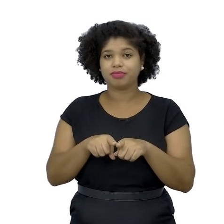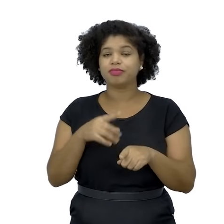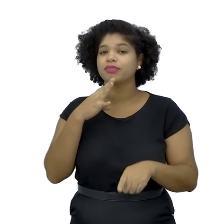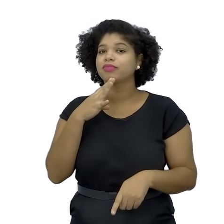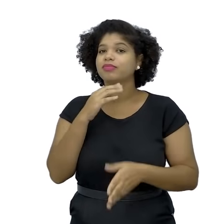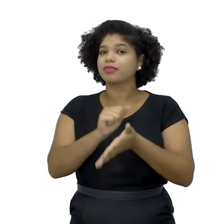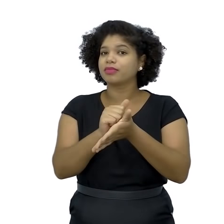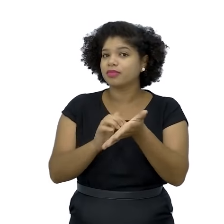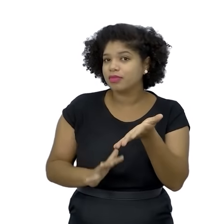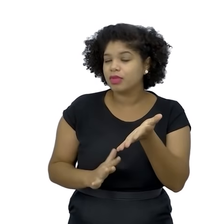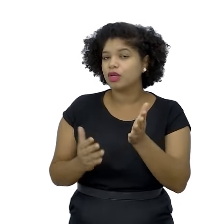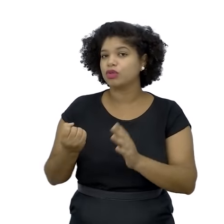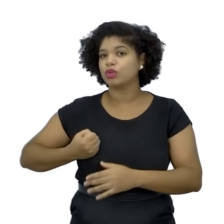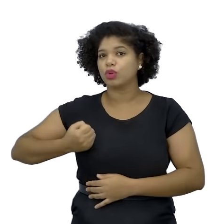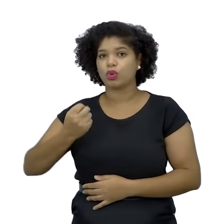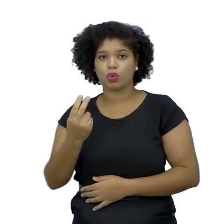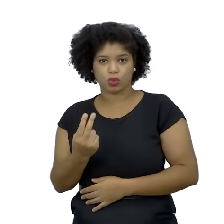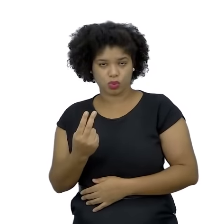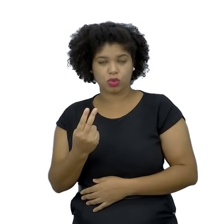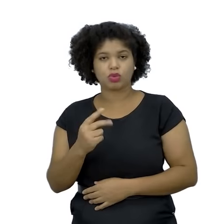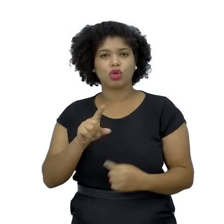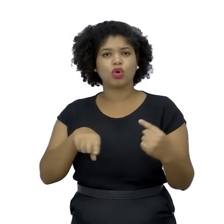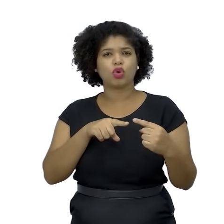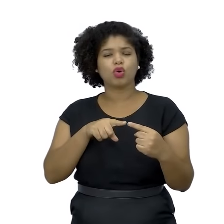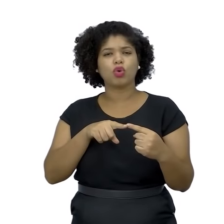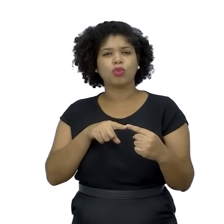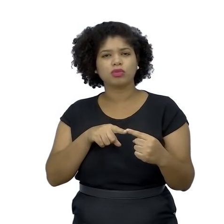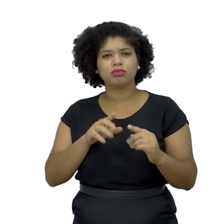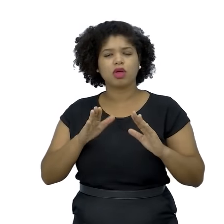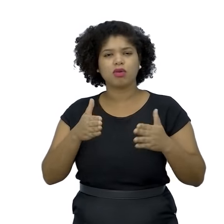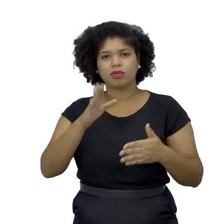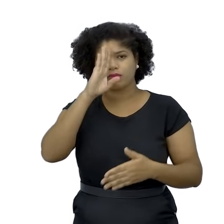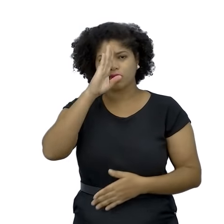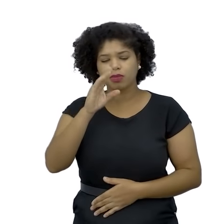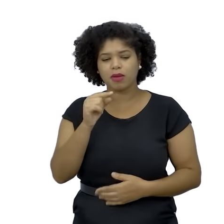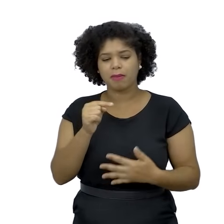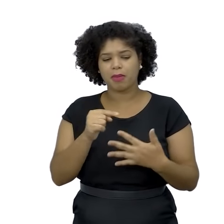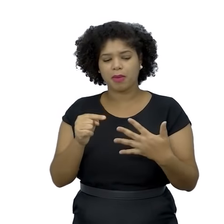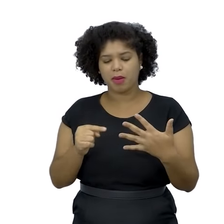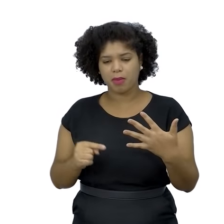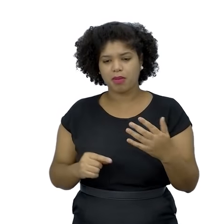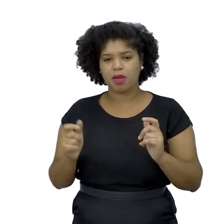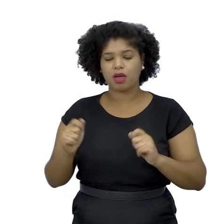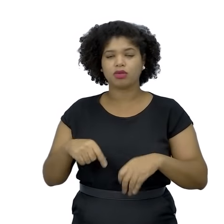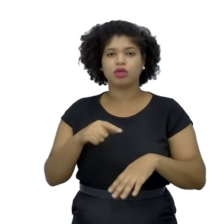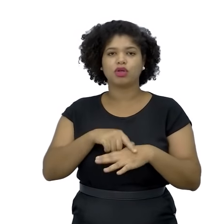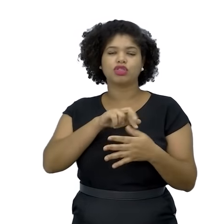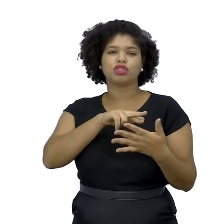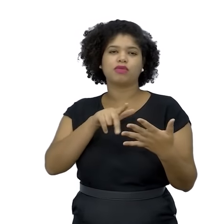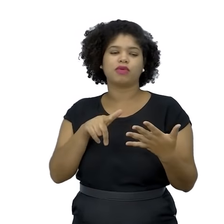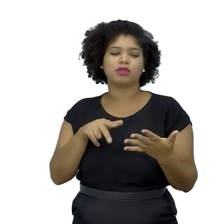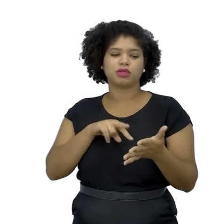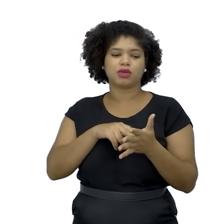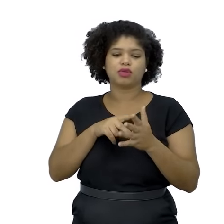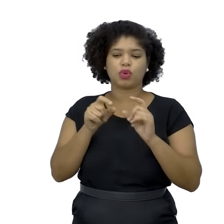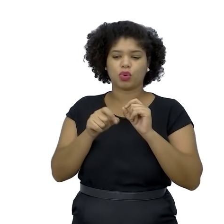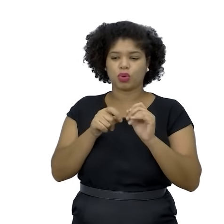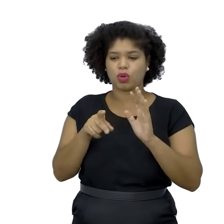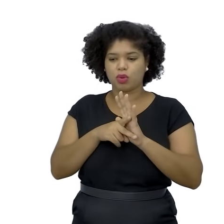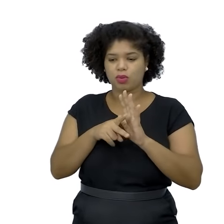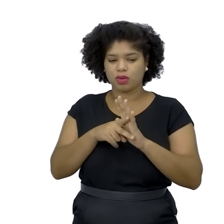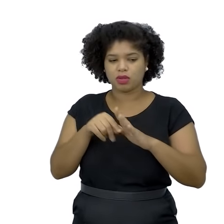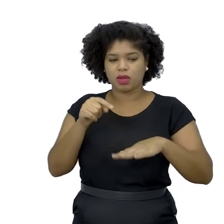atividade, né, dessa sequência 2 com foco, né, nas operações, trazendo aí os diferentes significados do